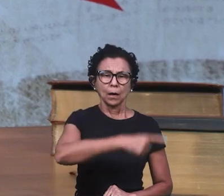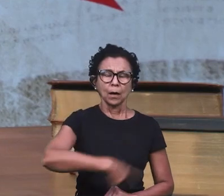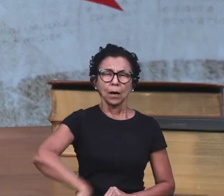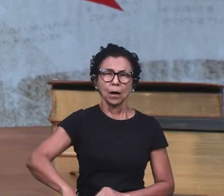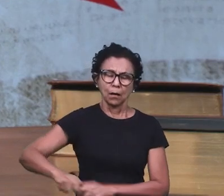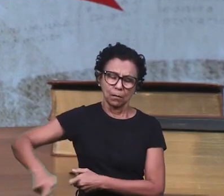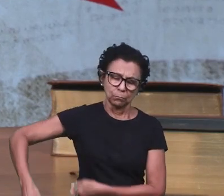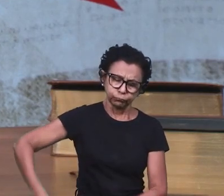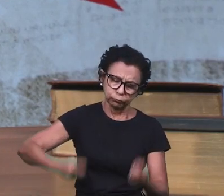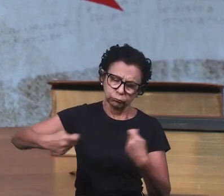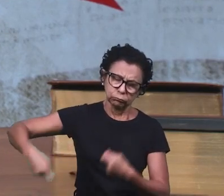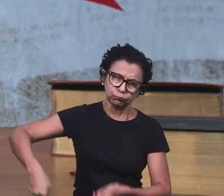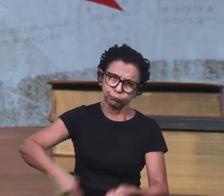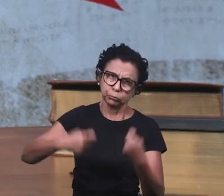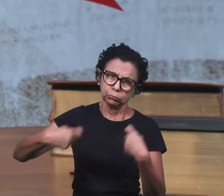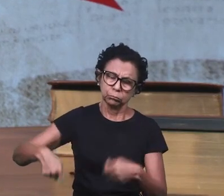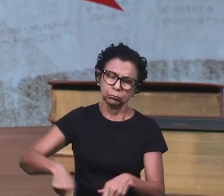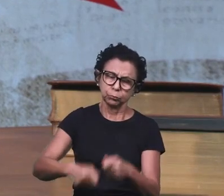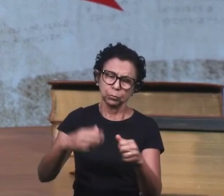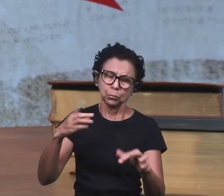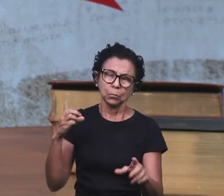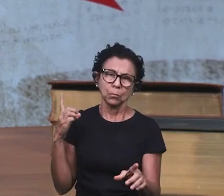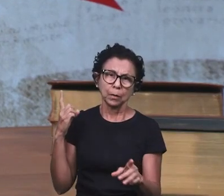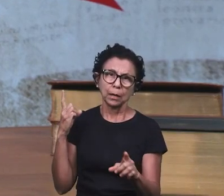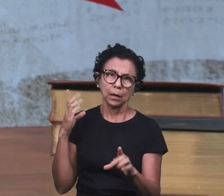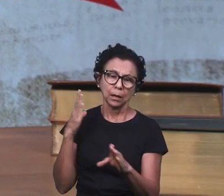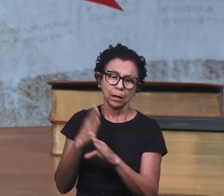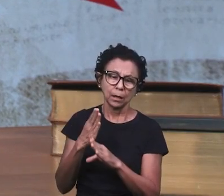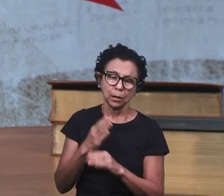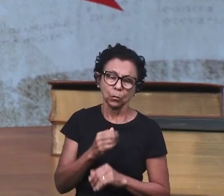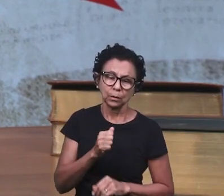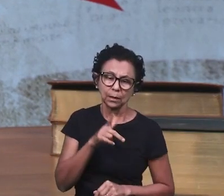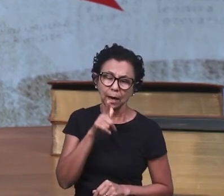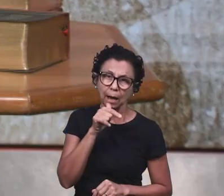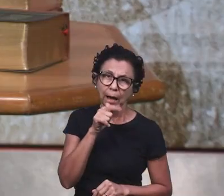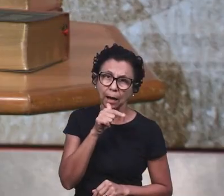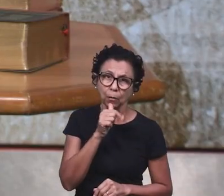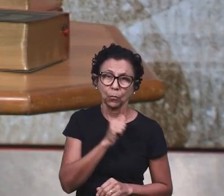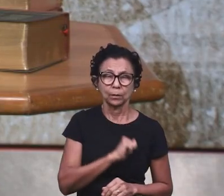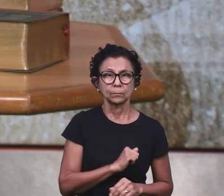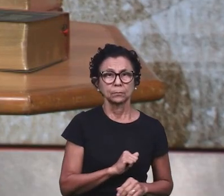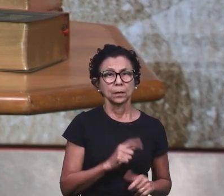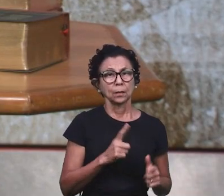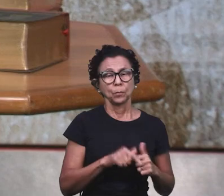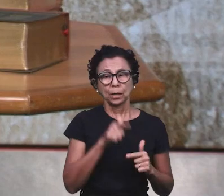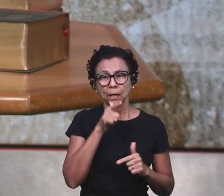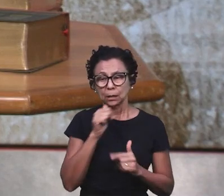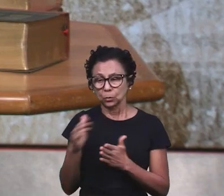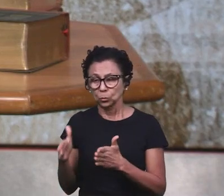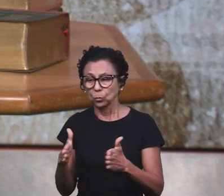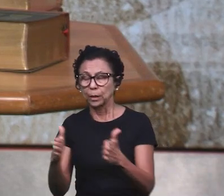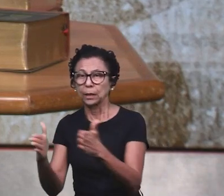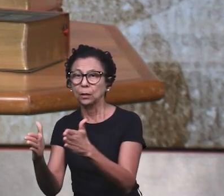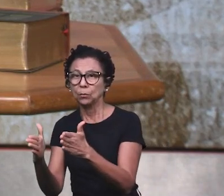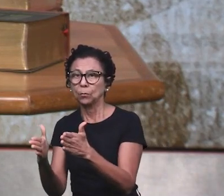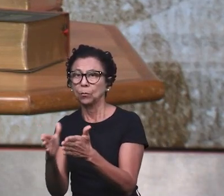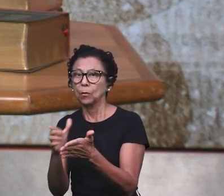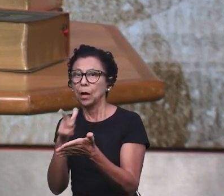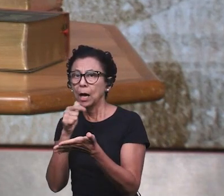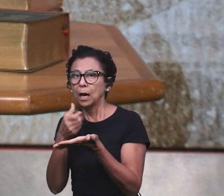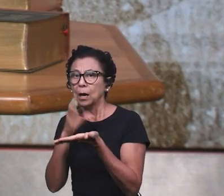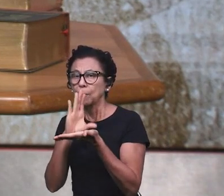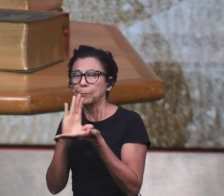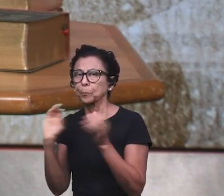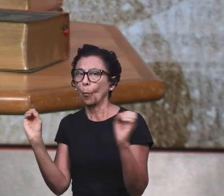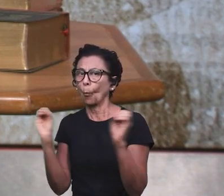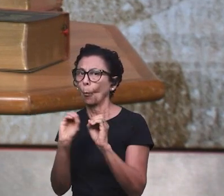água, porquanto não podiam beber das águas do rio. Assim se cumpriram